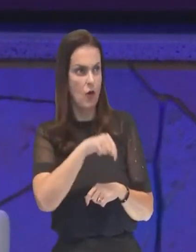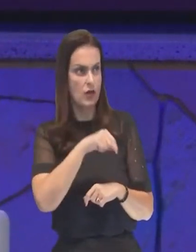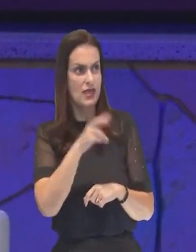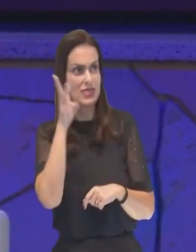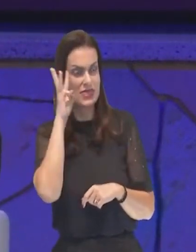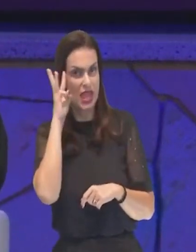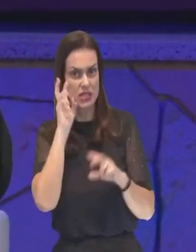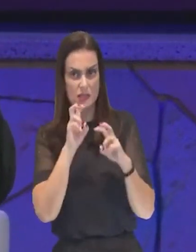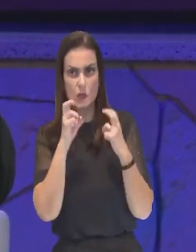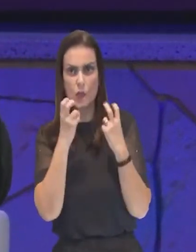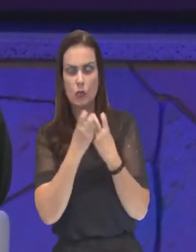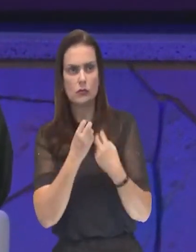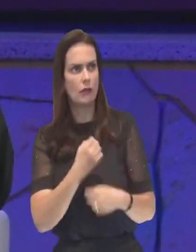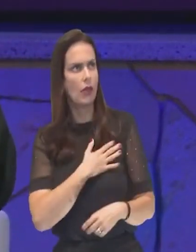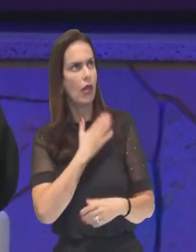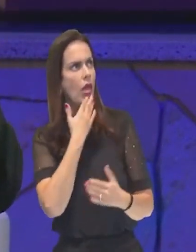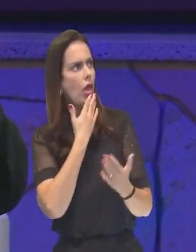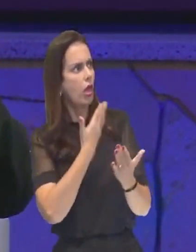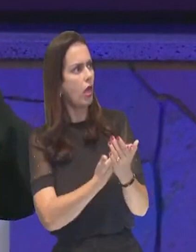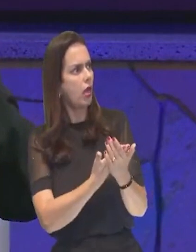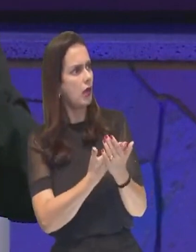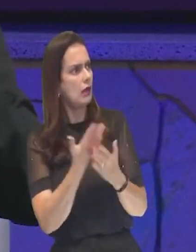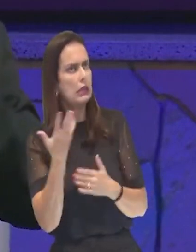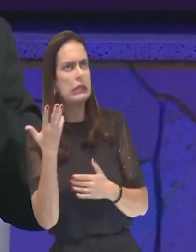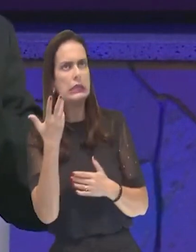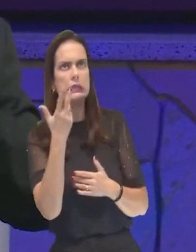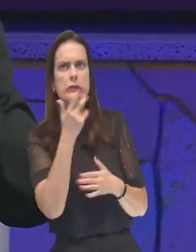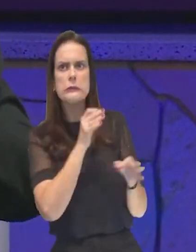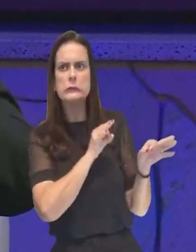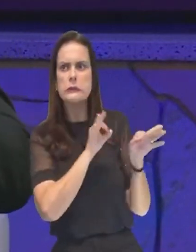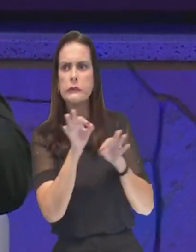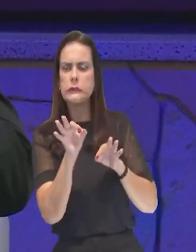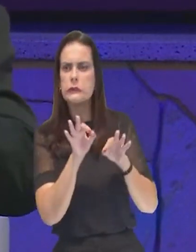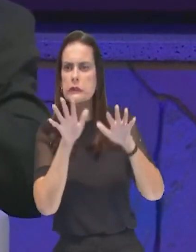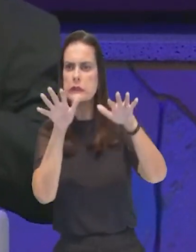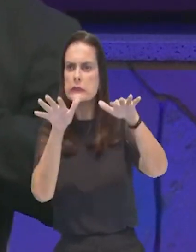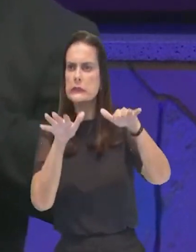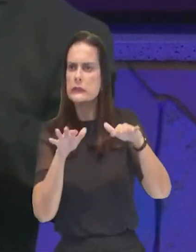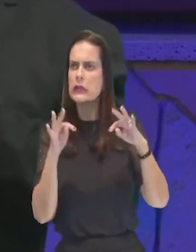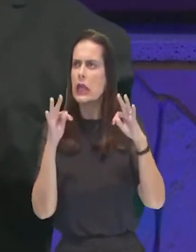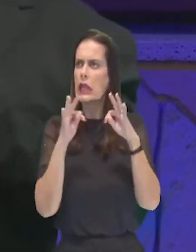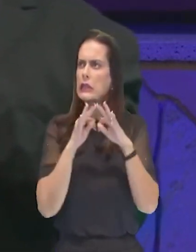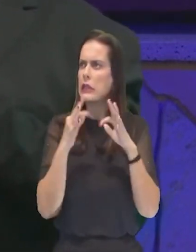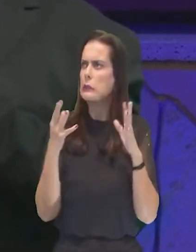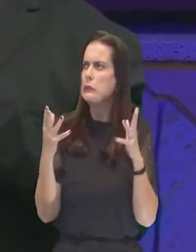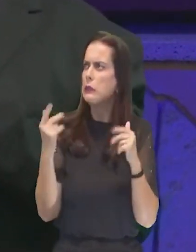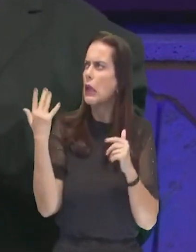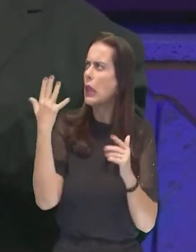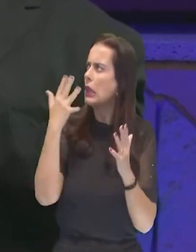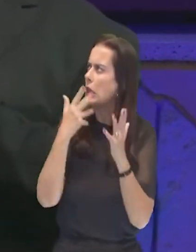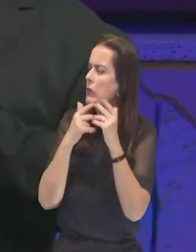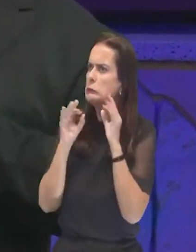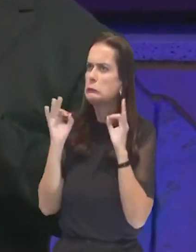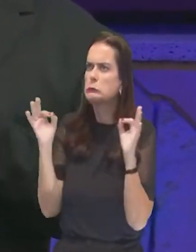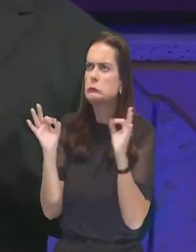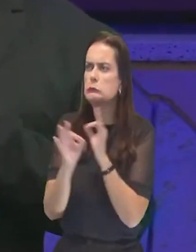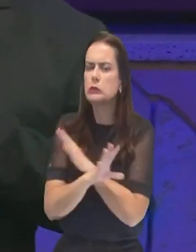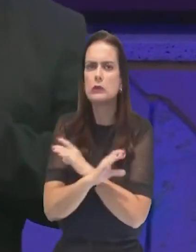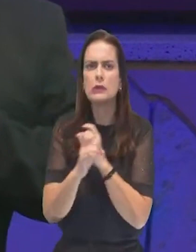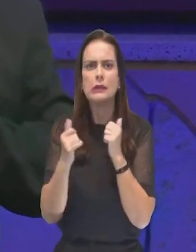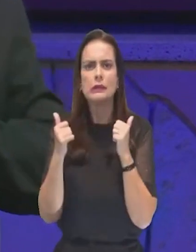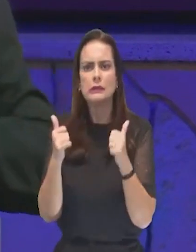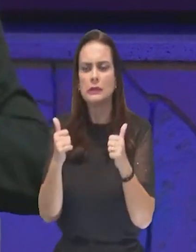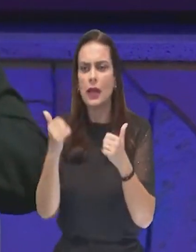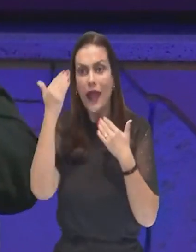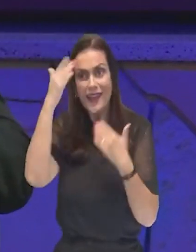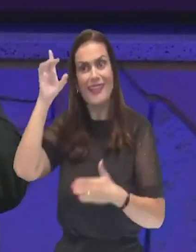terça-feira, ficou encantado, irmão Geto, com a arrumação da igreja, com toda a beleza, o pessoal ficou encantado. Agradeça a Deus,